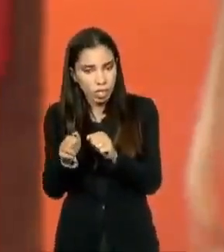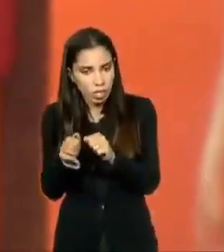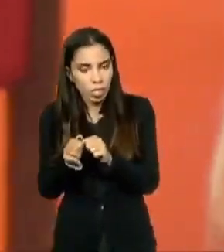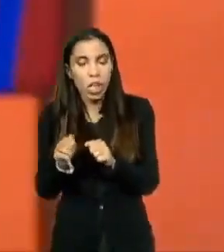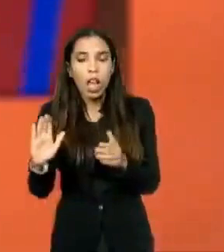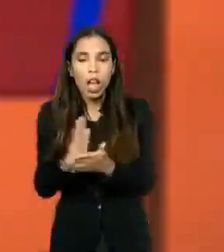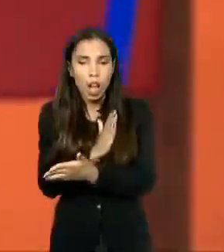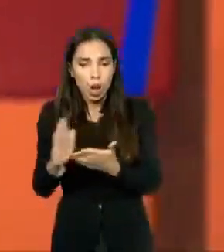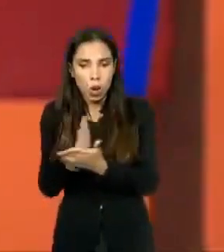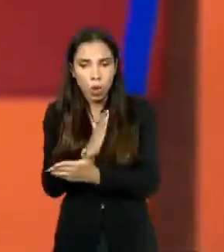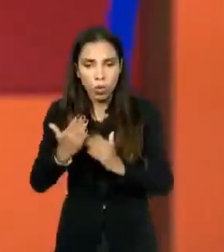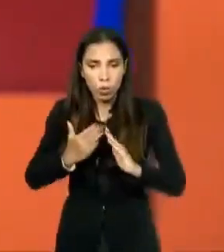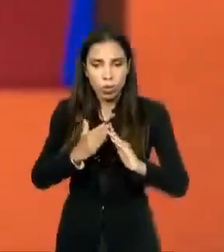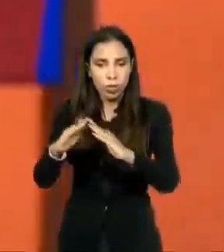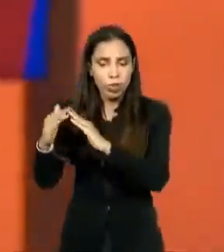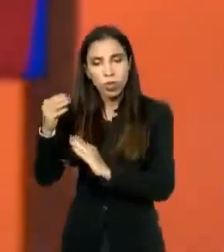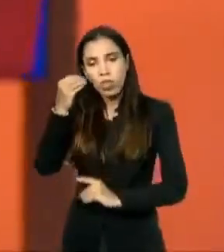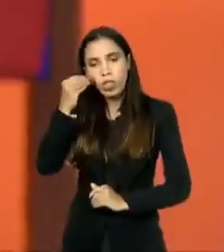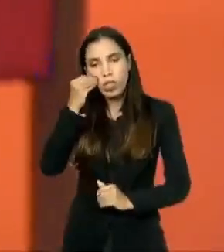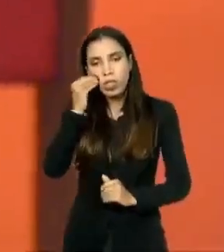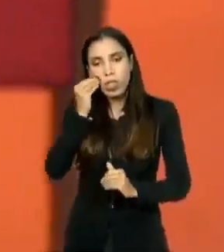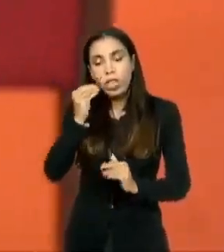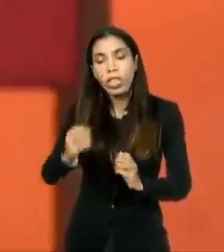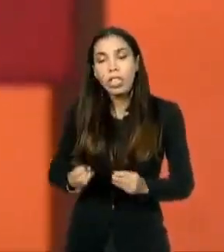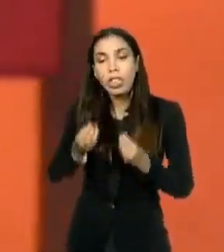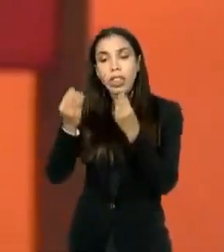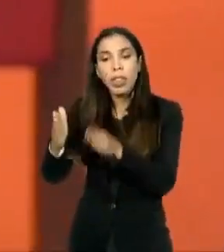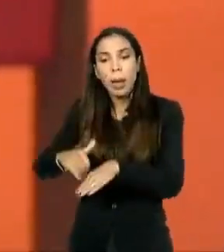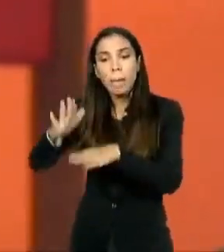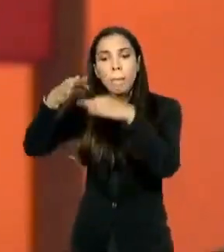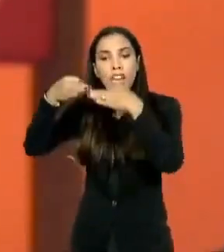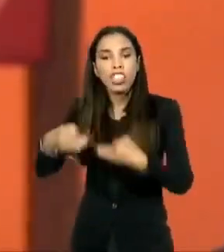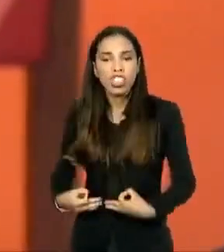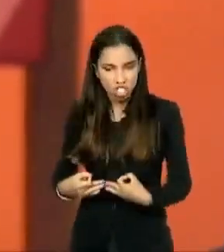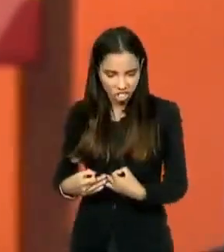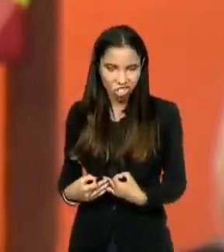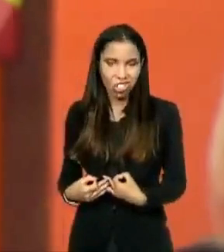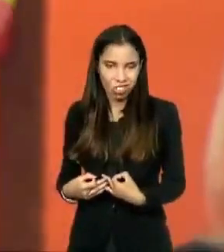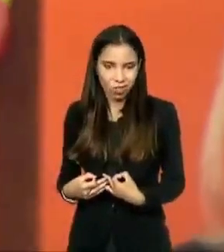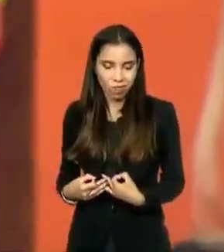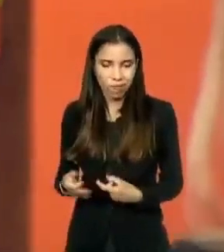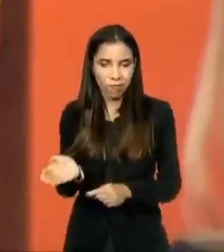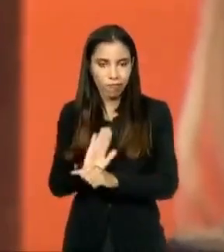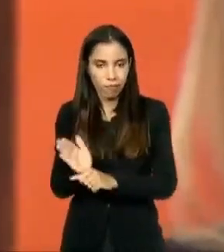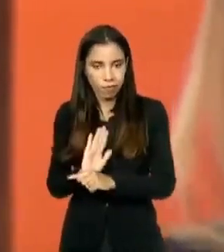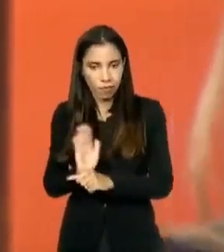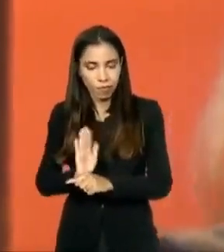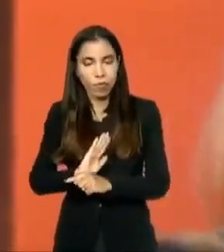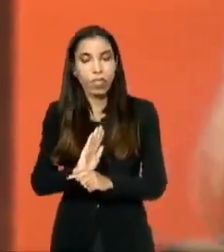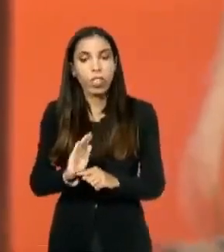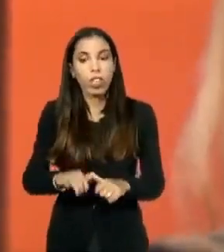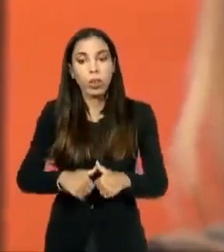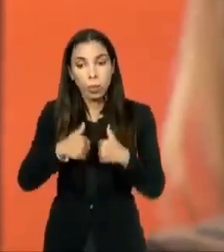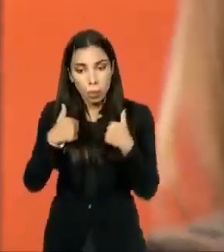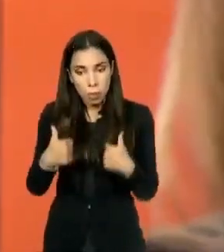algumas comunidades, tentando dar um pouco mais de dignidade. Então, o filme está indo bem. Nós